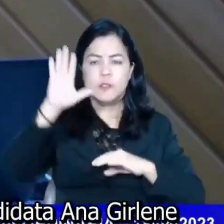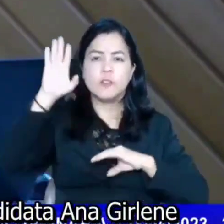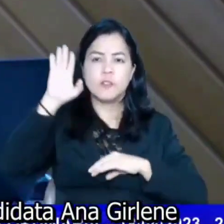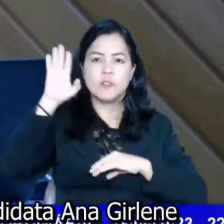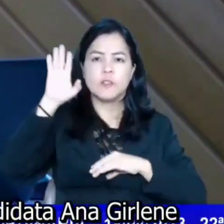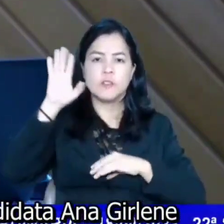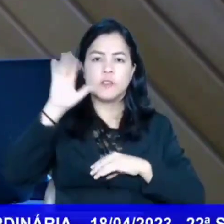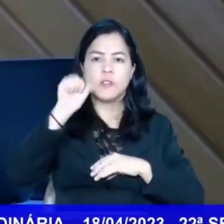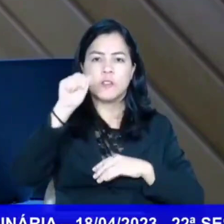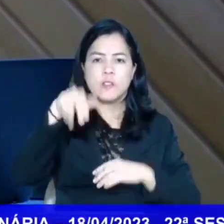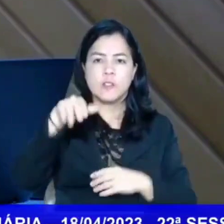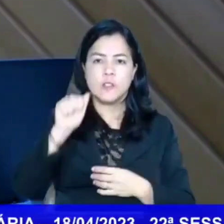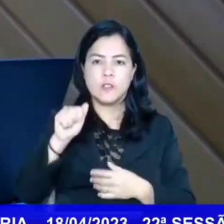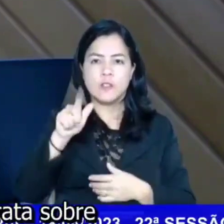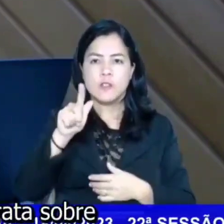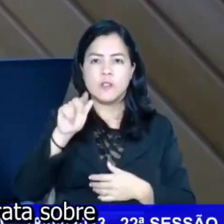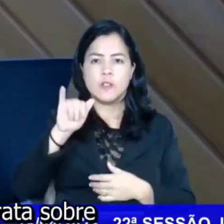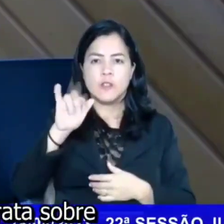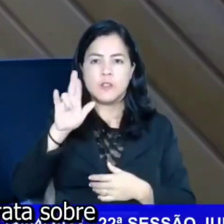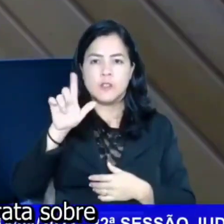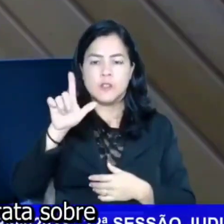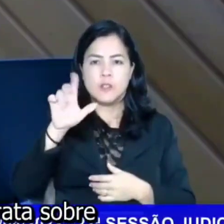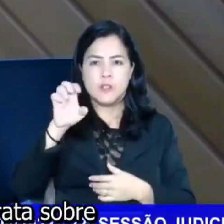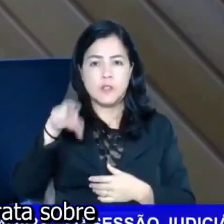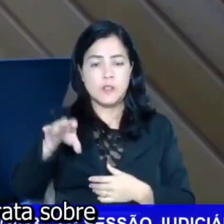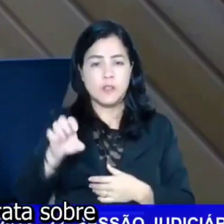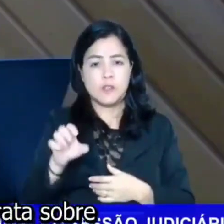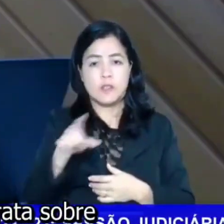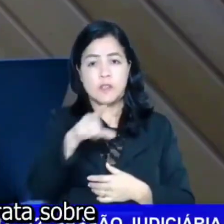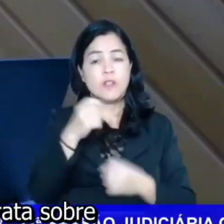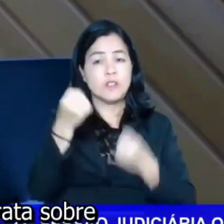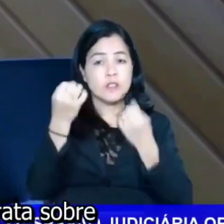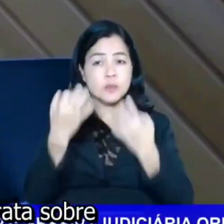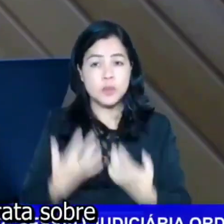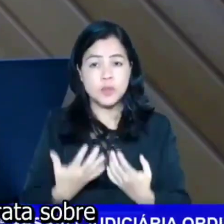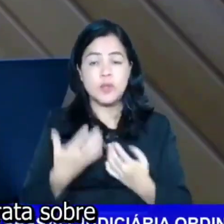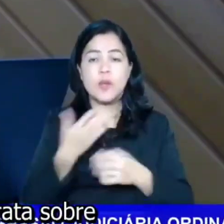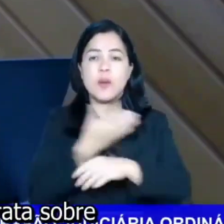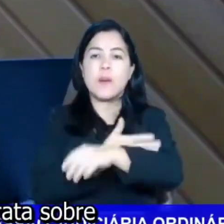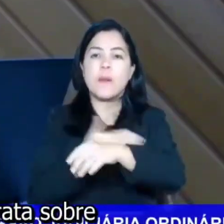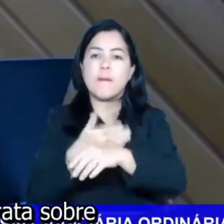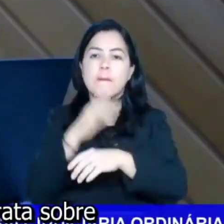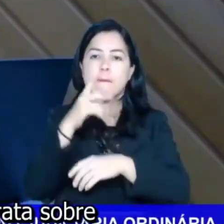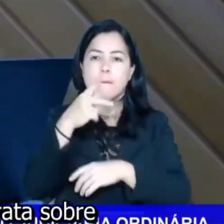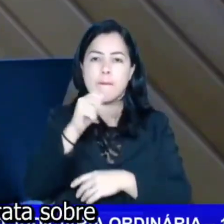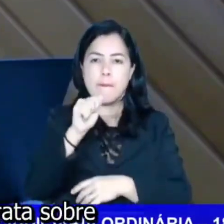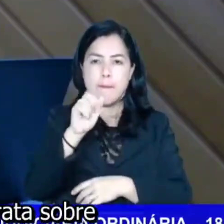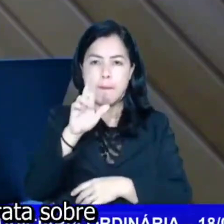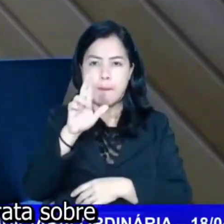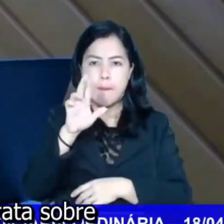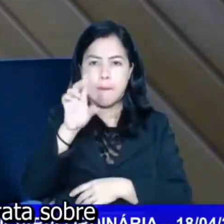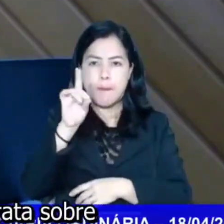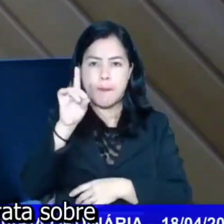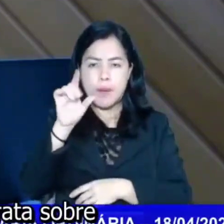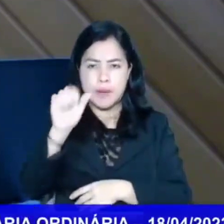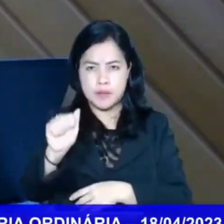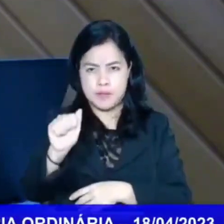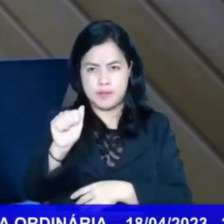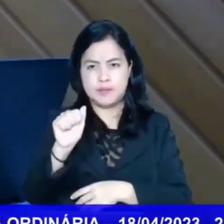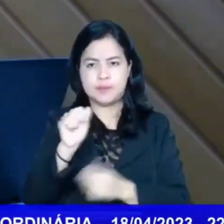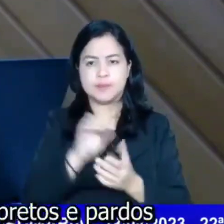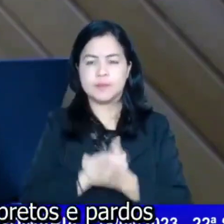candidata Ana Gerlene ter se autodeclarado parda. Quando a gente trata